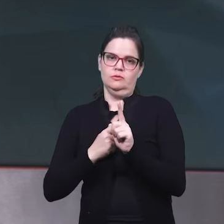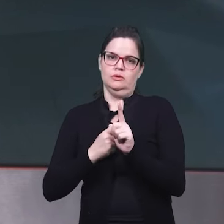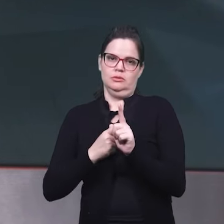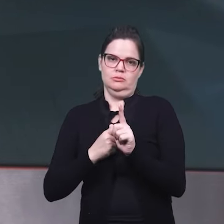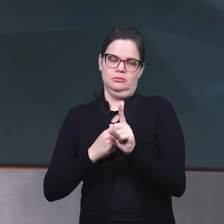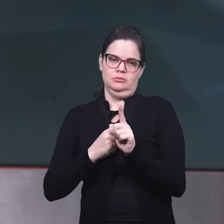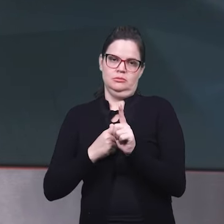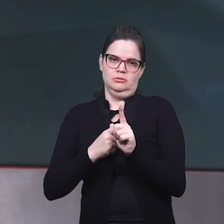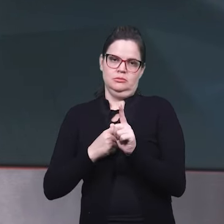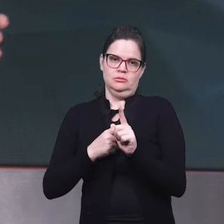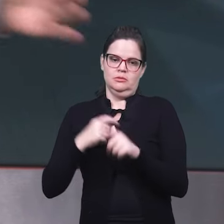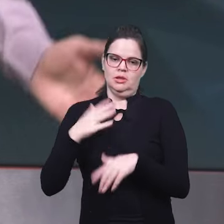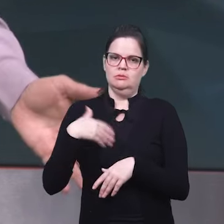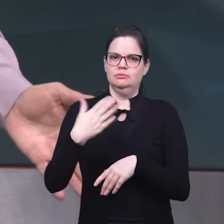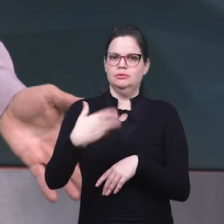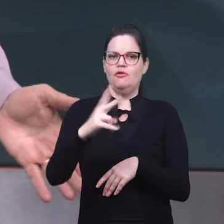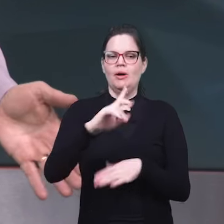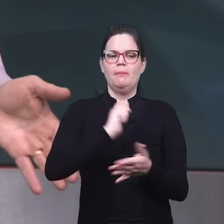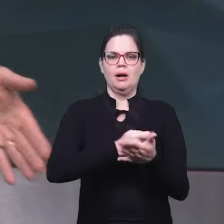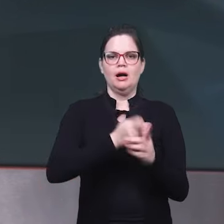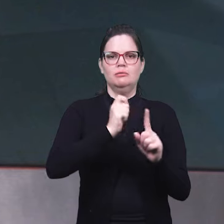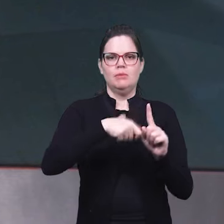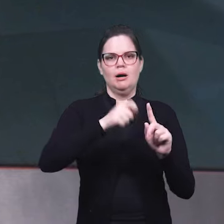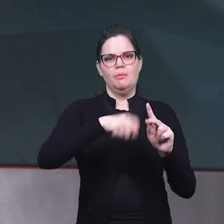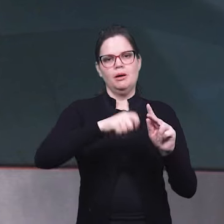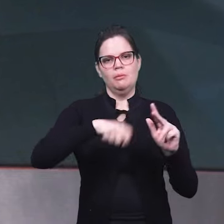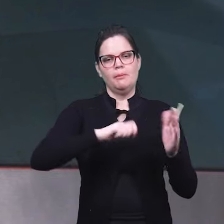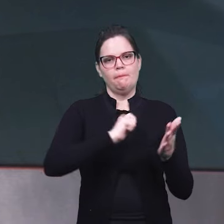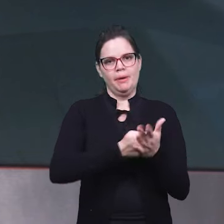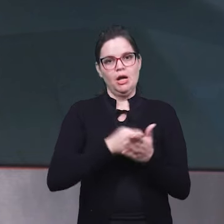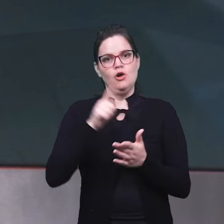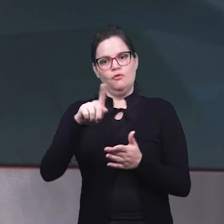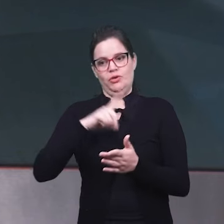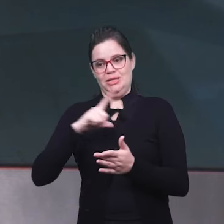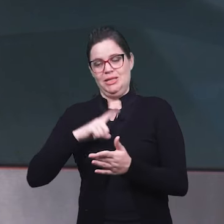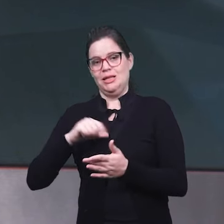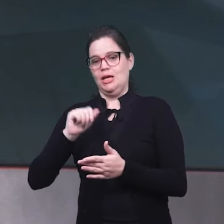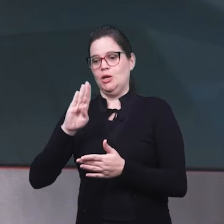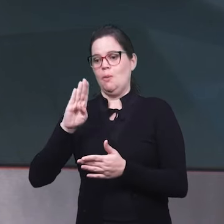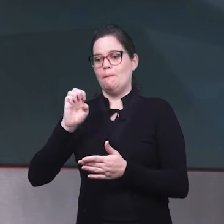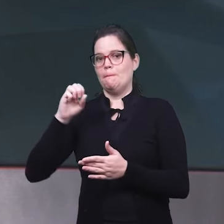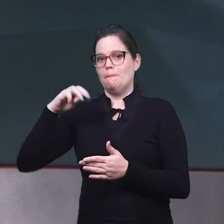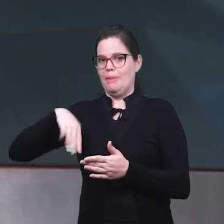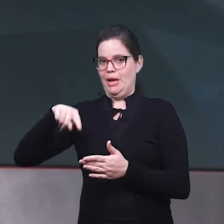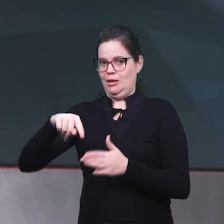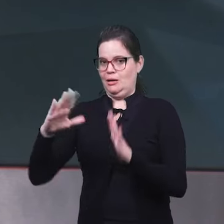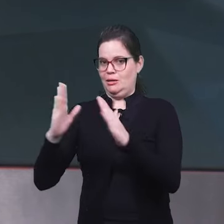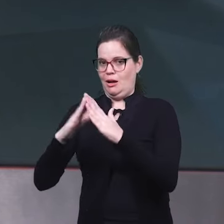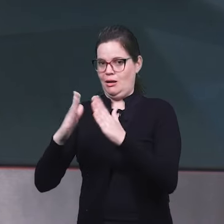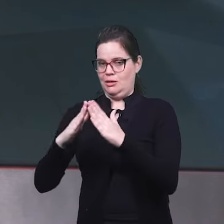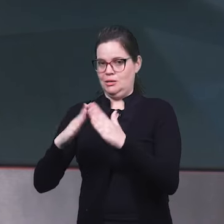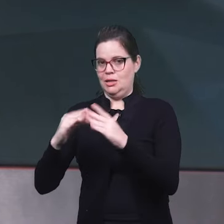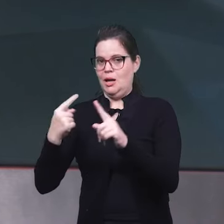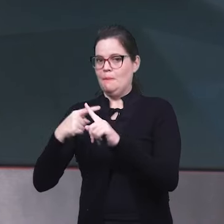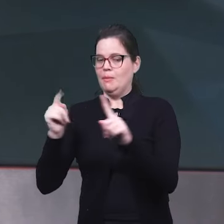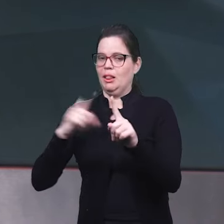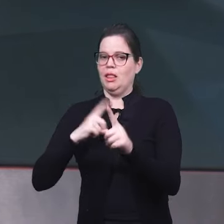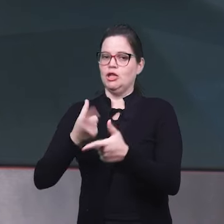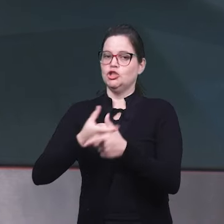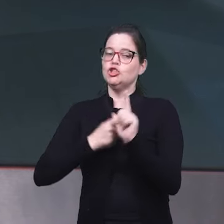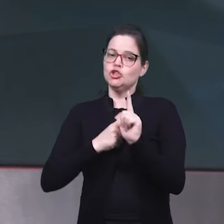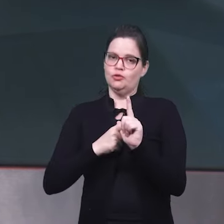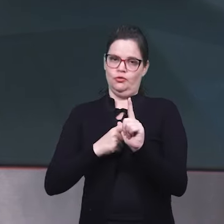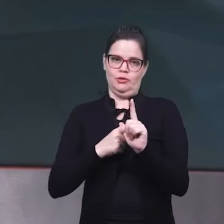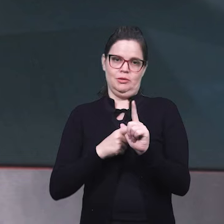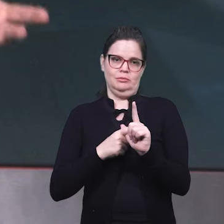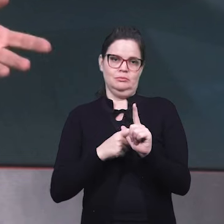salutar, porque você ficou devendo, mas tem o bem. Então, isso pode acontecer em